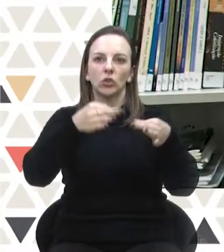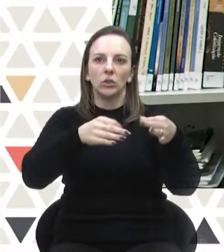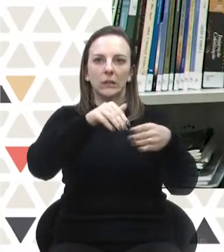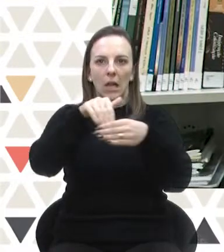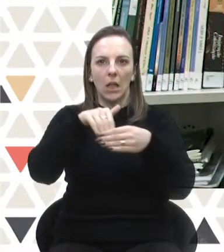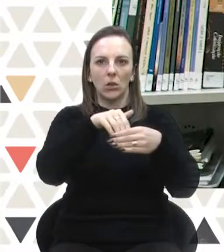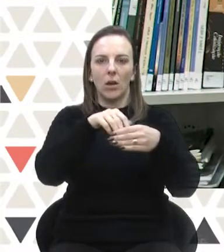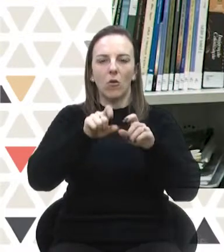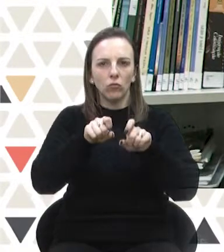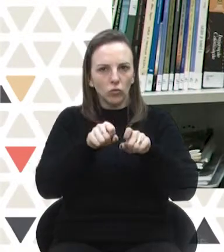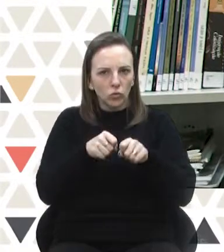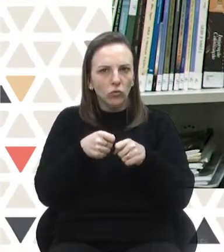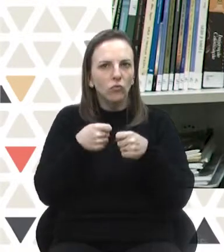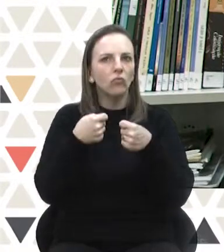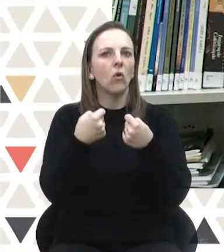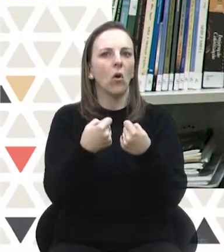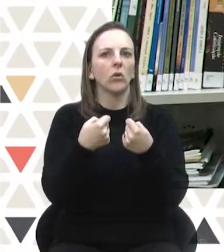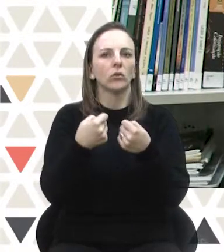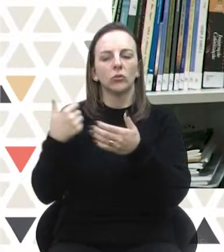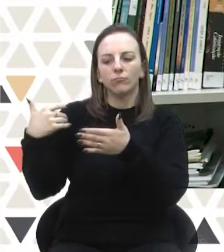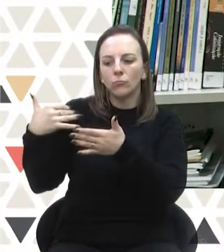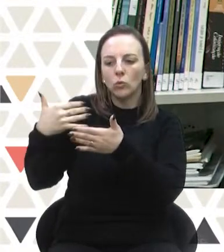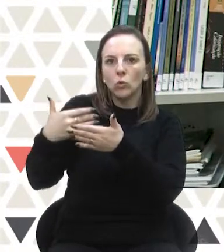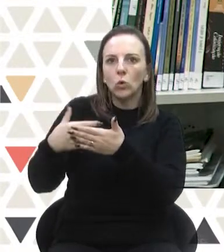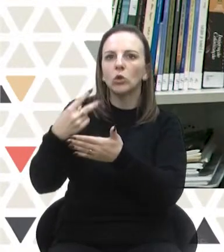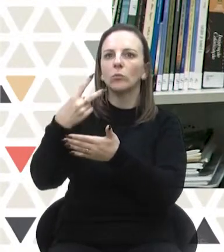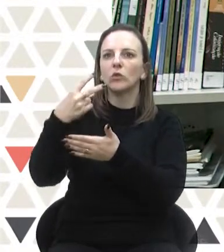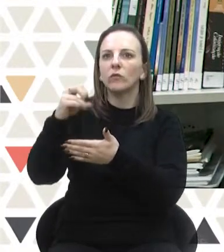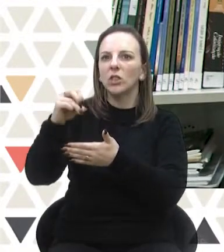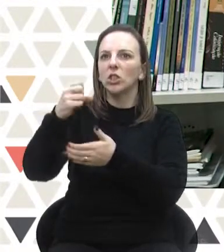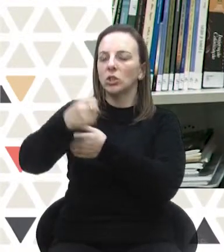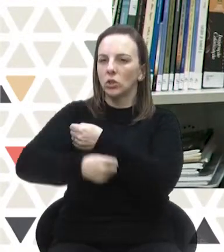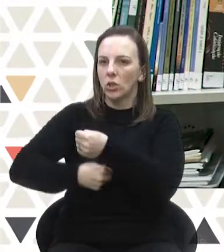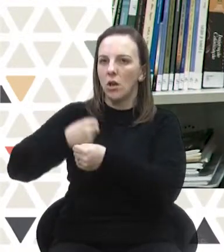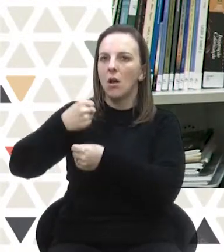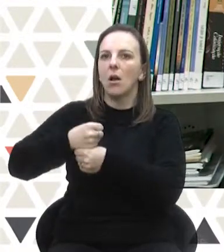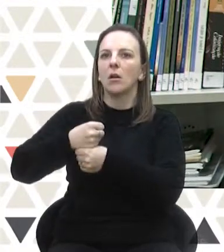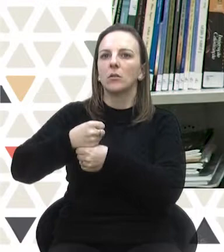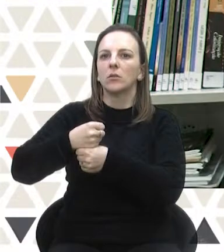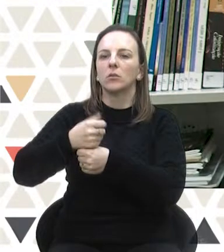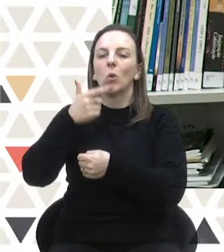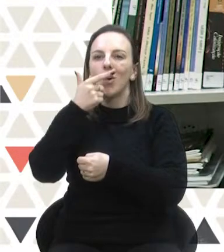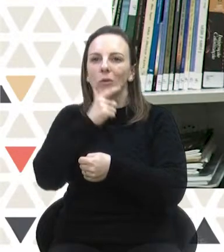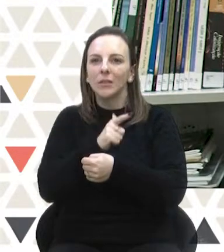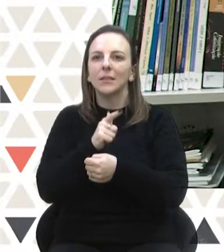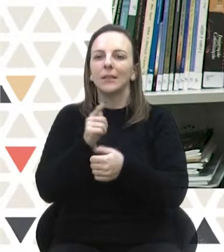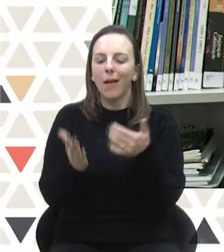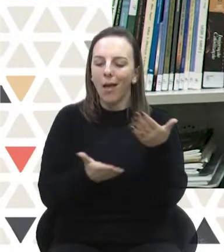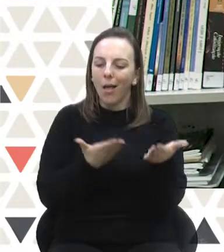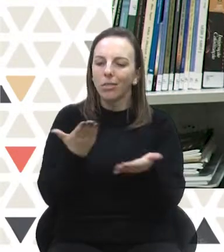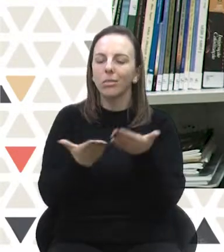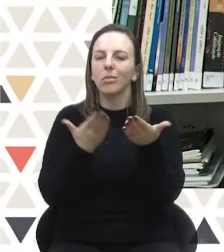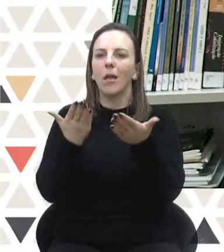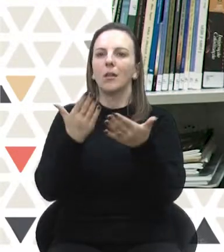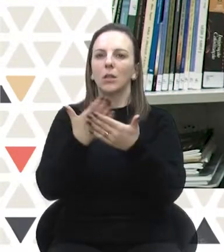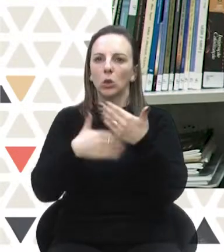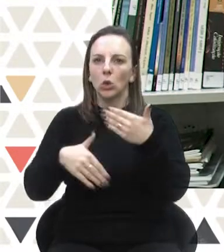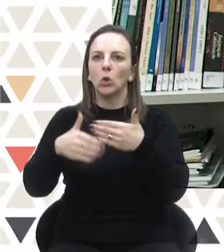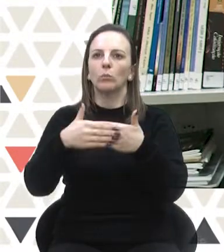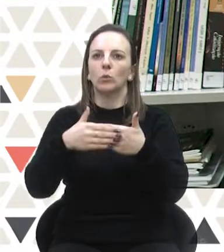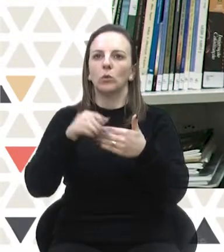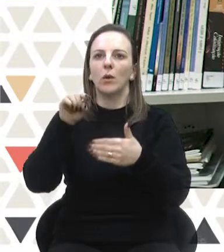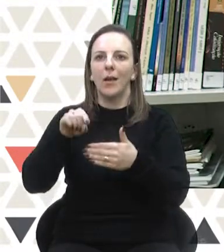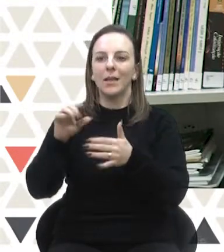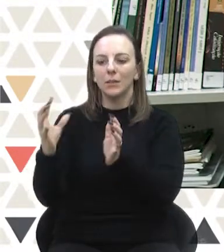Justiça Eleitoral tem feito um esforço nos últimos 20 anos para atender a esse